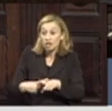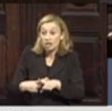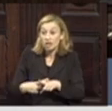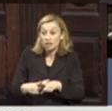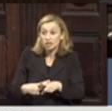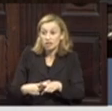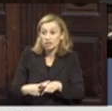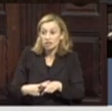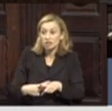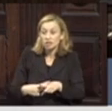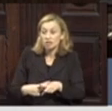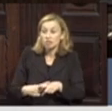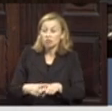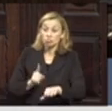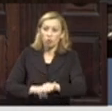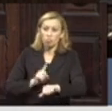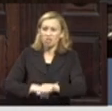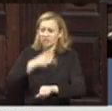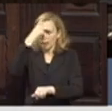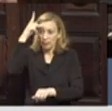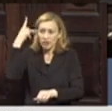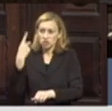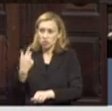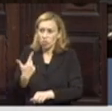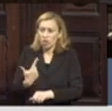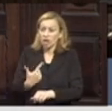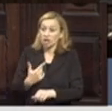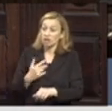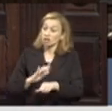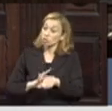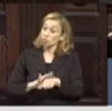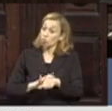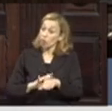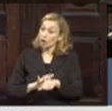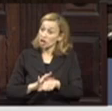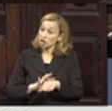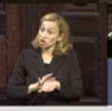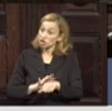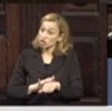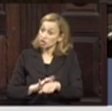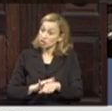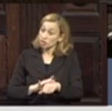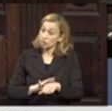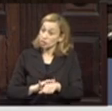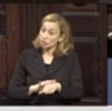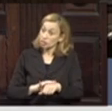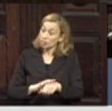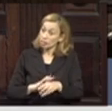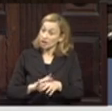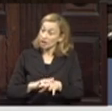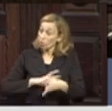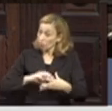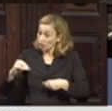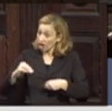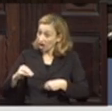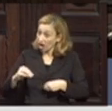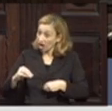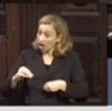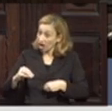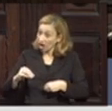área de saúde, na zona rural, dentro das regiões de mata,